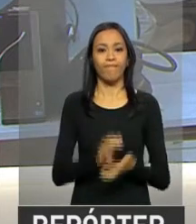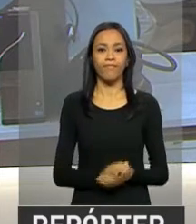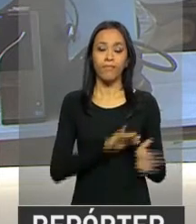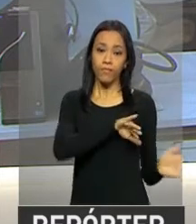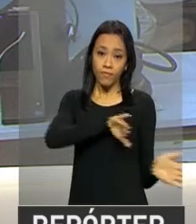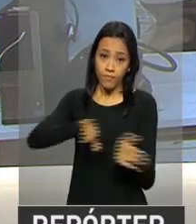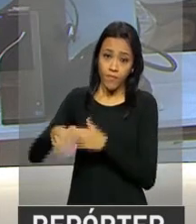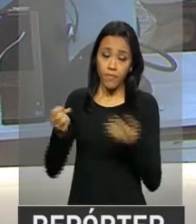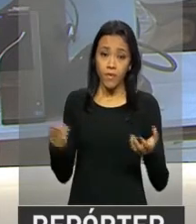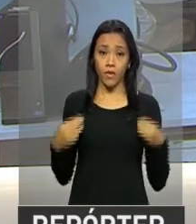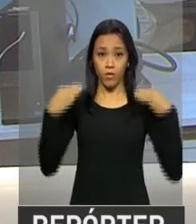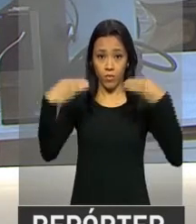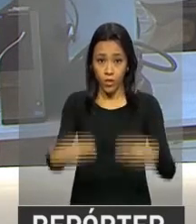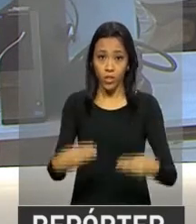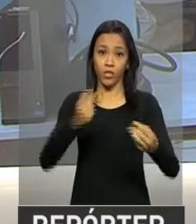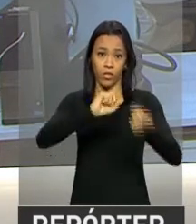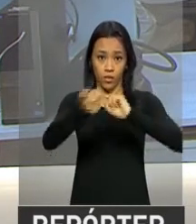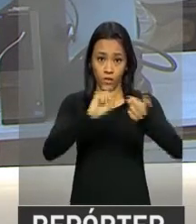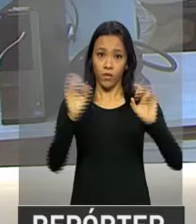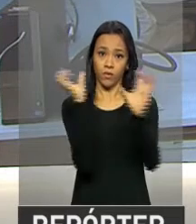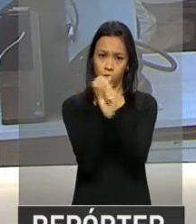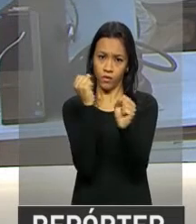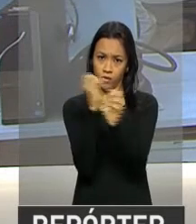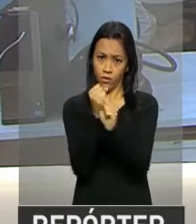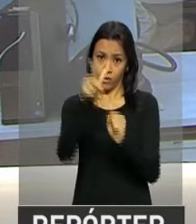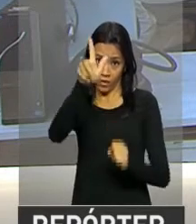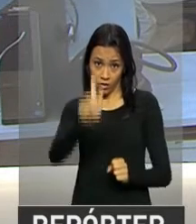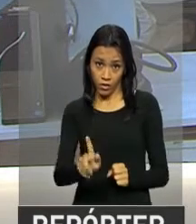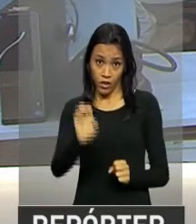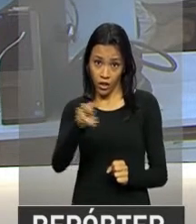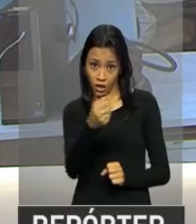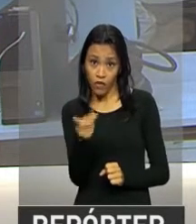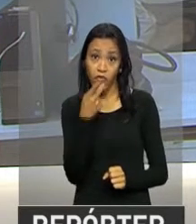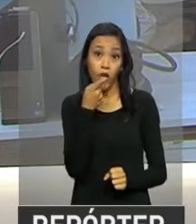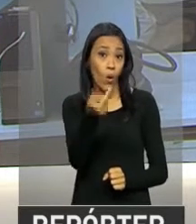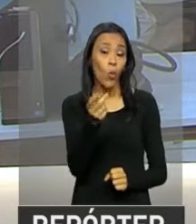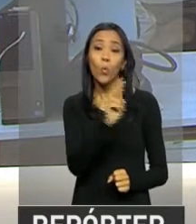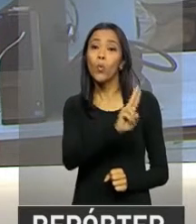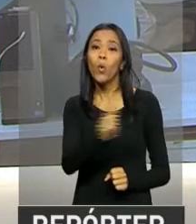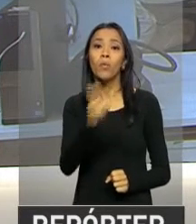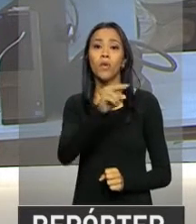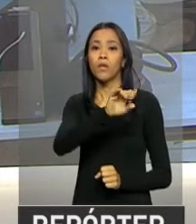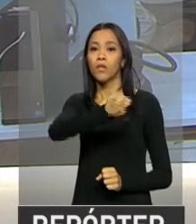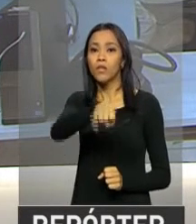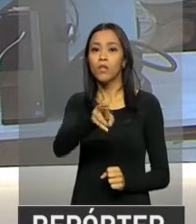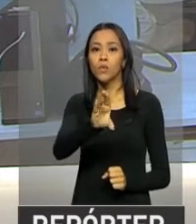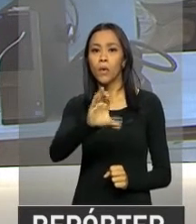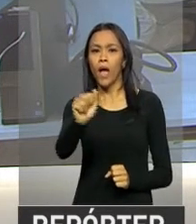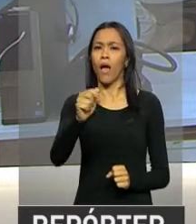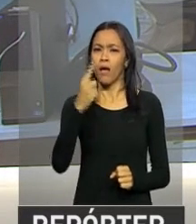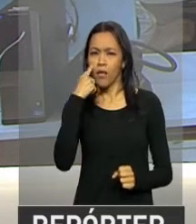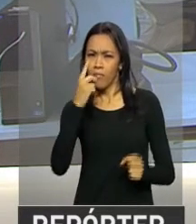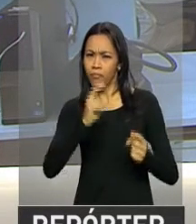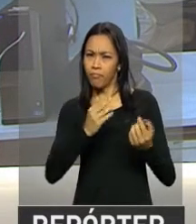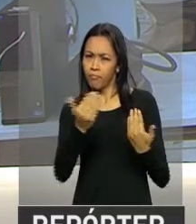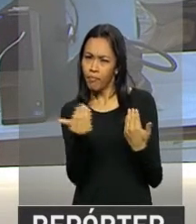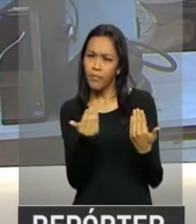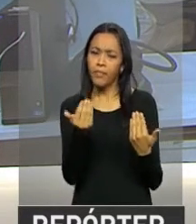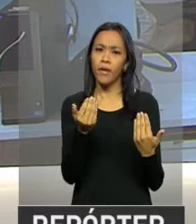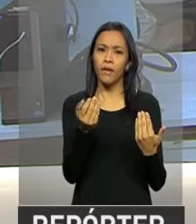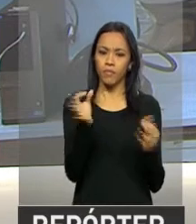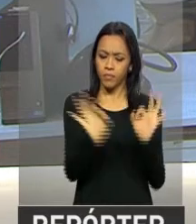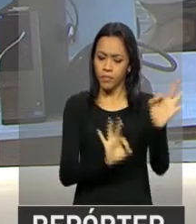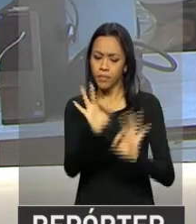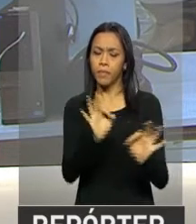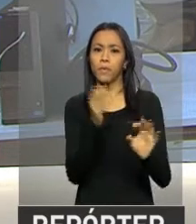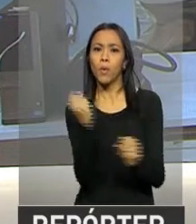E o ministro do Planejamento, Romero Jucá, disse que a nova meta fiscal prevê a continuidade de investimentos, como obras